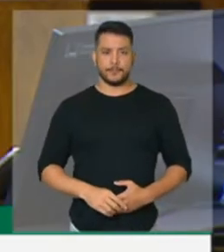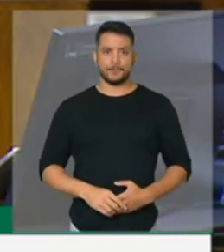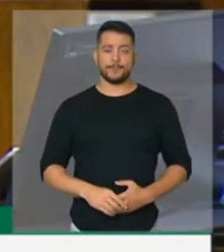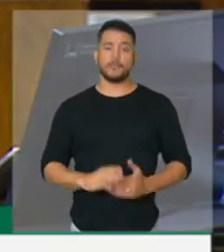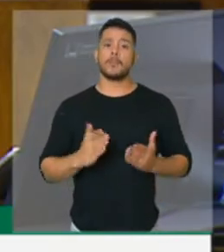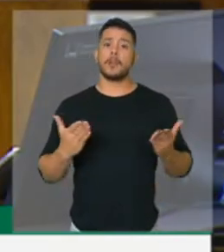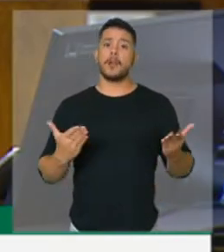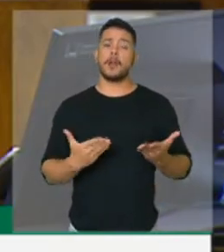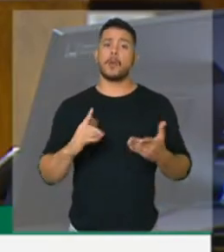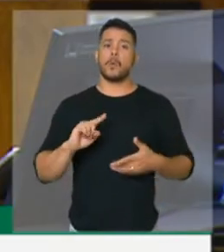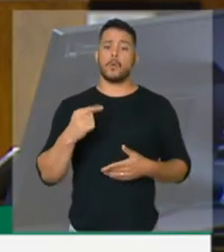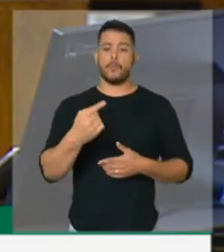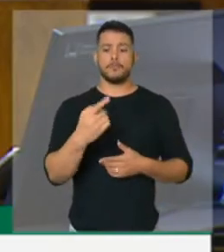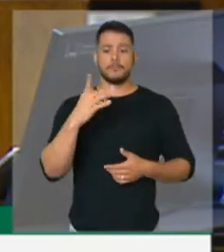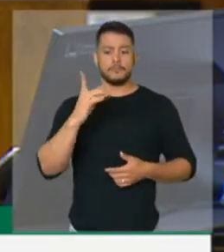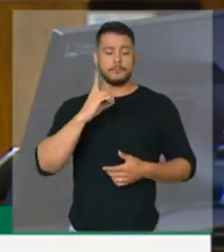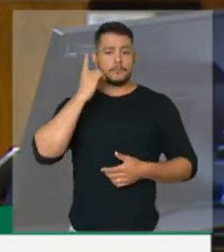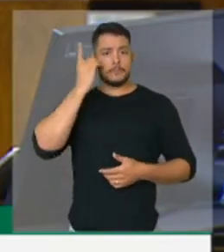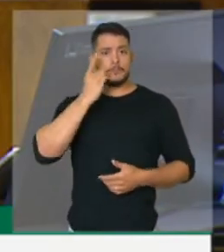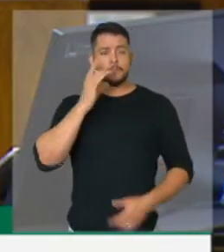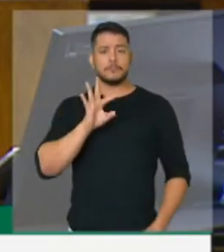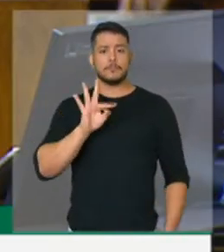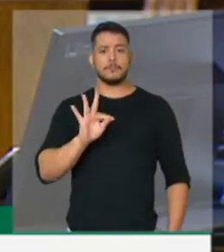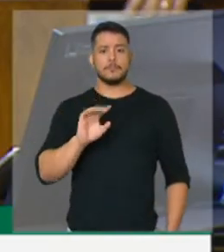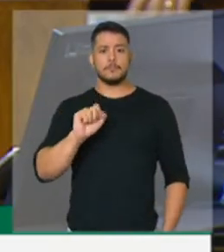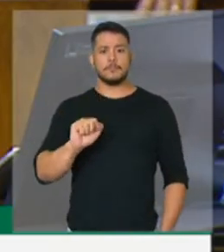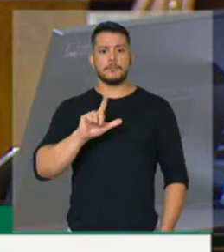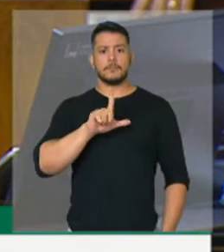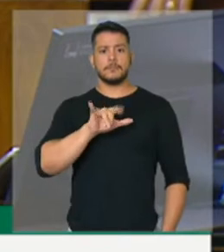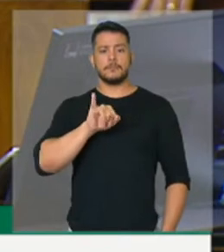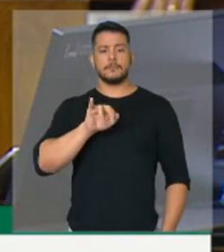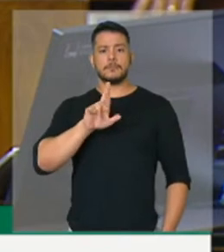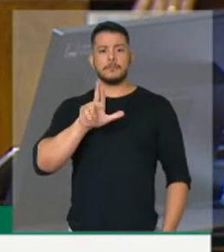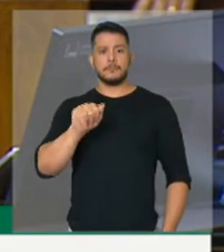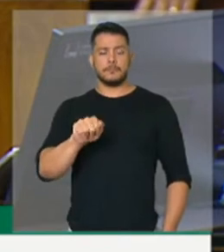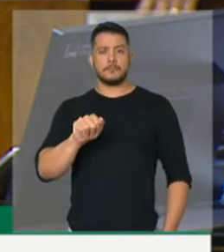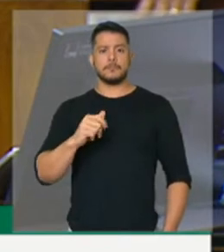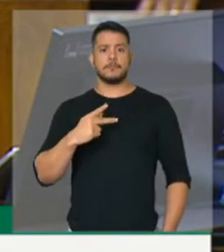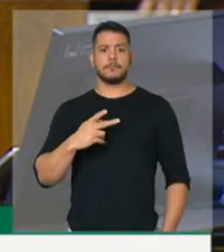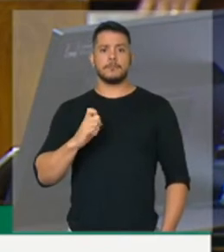fazer uso da palavra a deputada Thalíria Petroni, pelo tempo de liderança do PSOL.